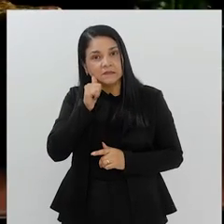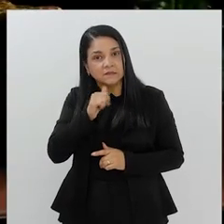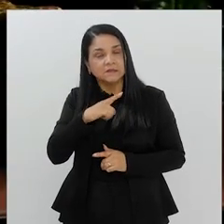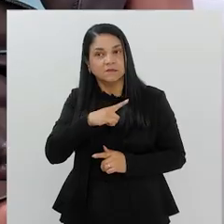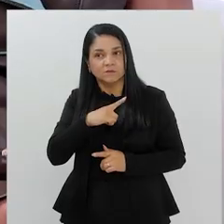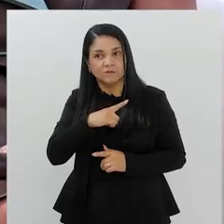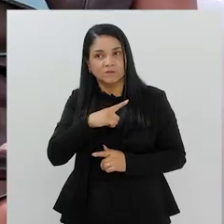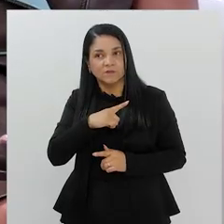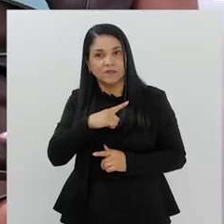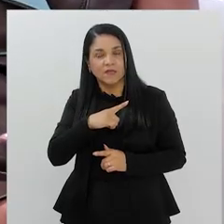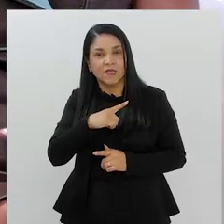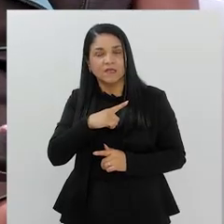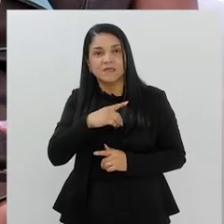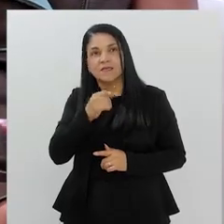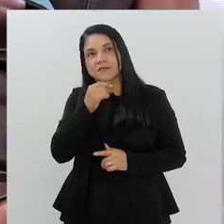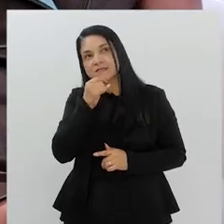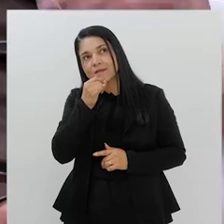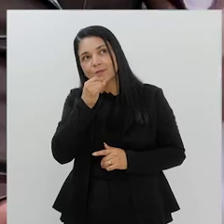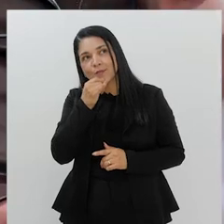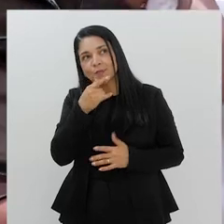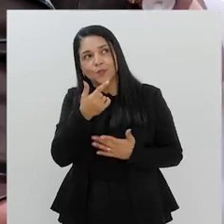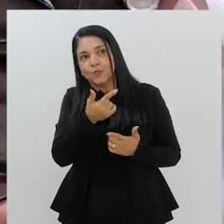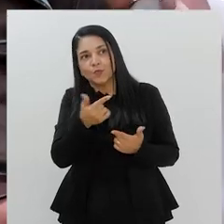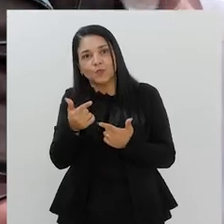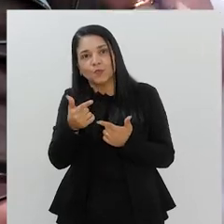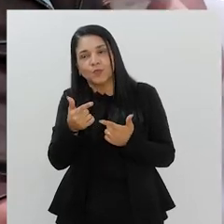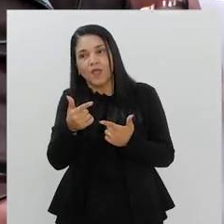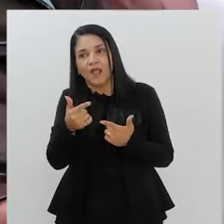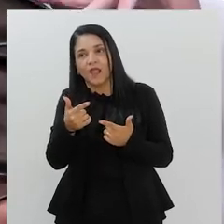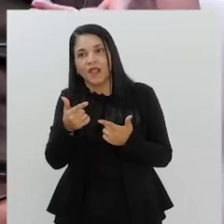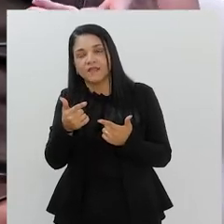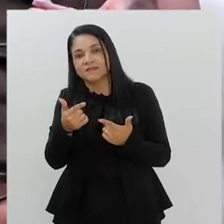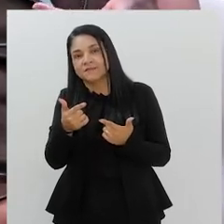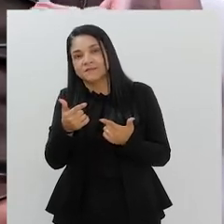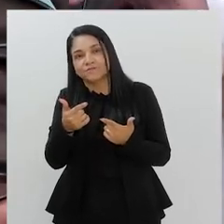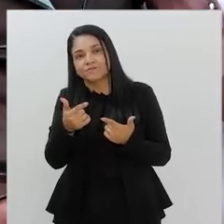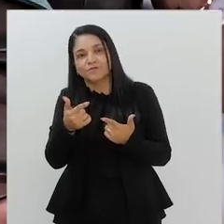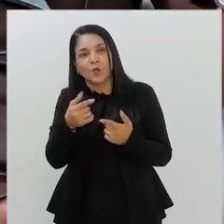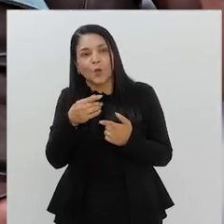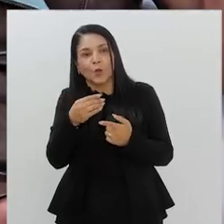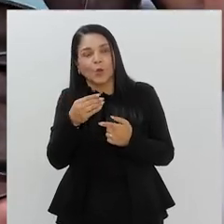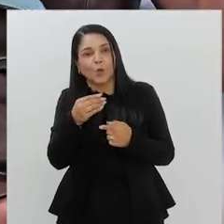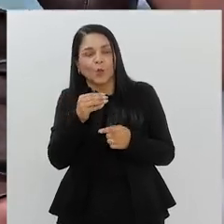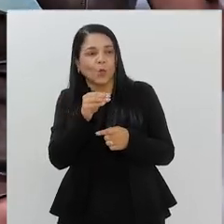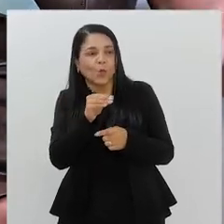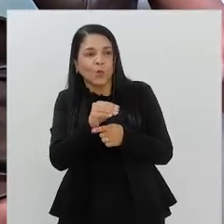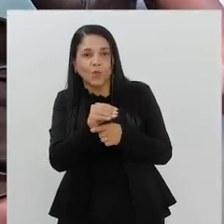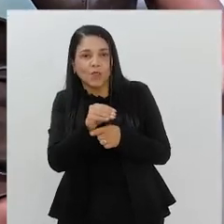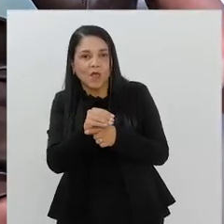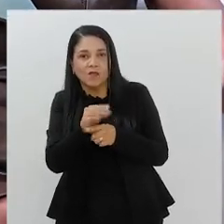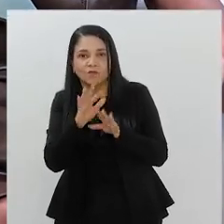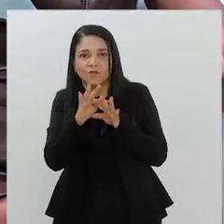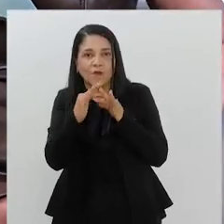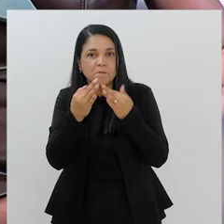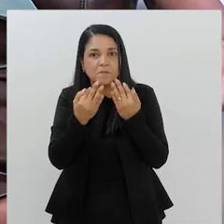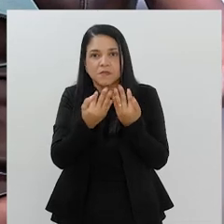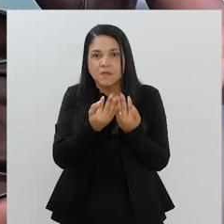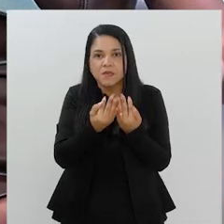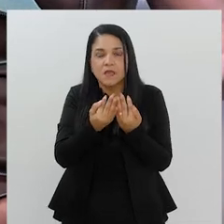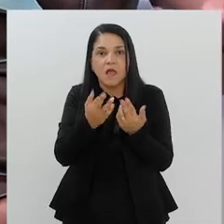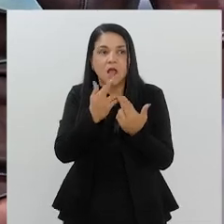mulheres que não tem a diferença quer dizer não tem o nível de Horas de de cuidados eh com a